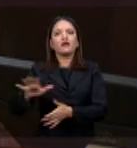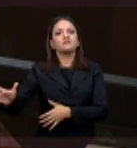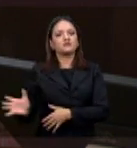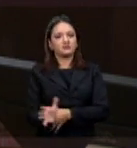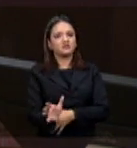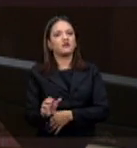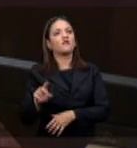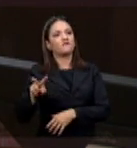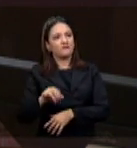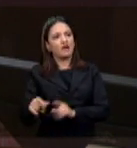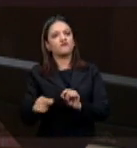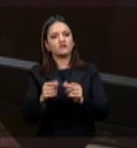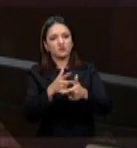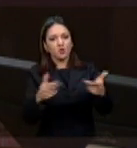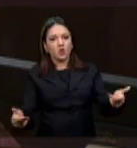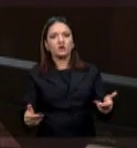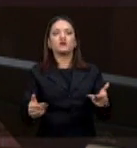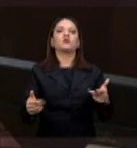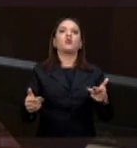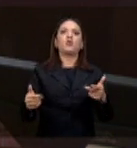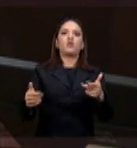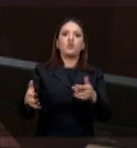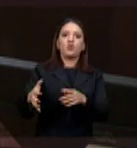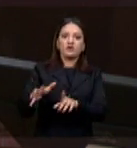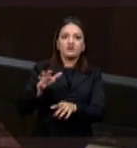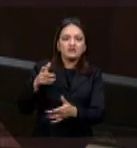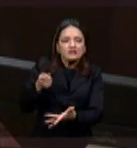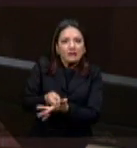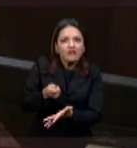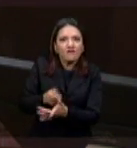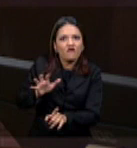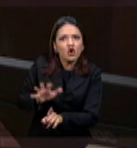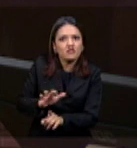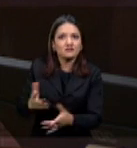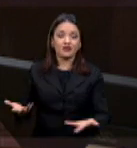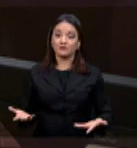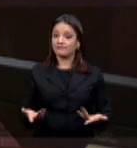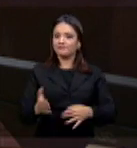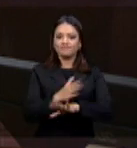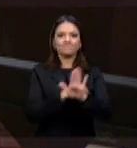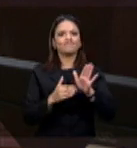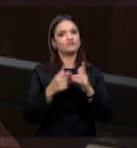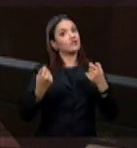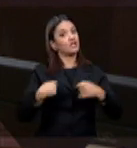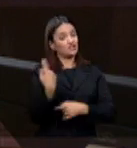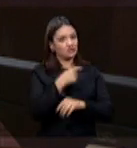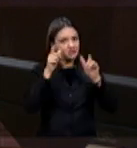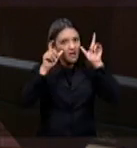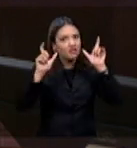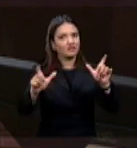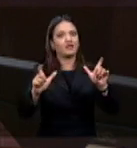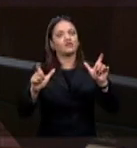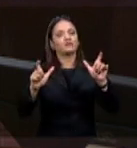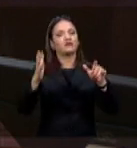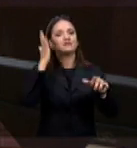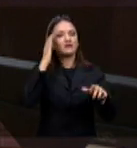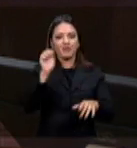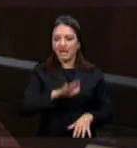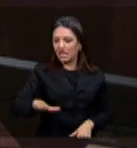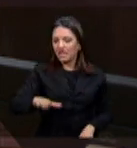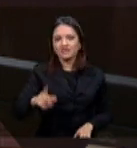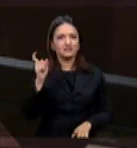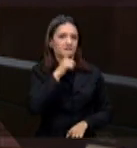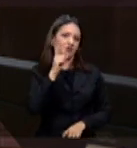para a satisfação do abusador. Então, são todos os casos que a gente tem que ficar muito atentos e saber que nossas crianças não